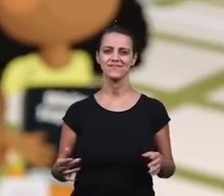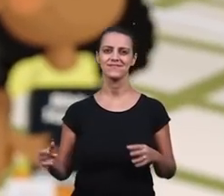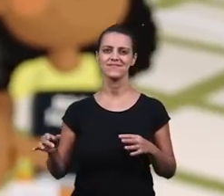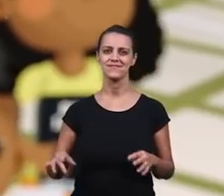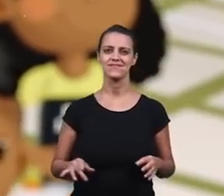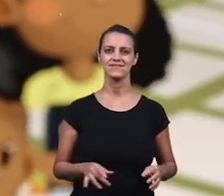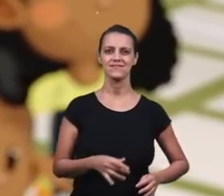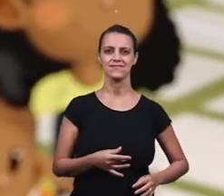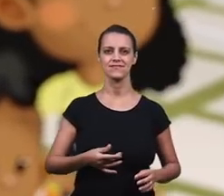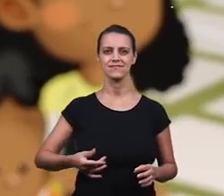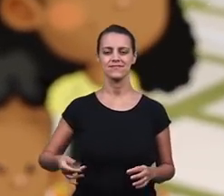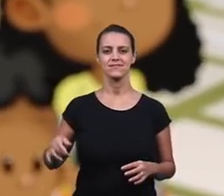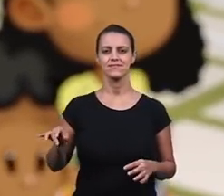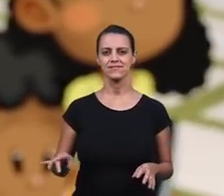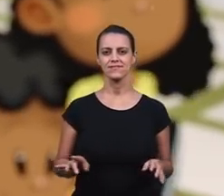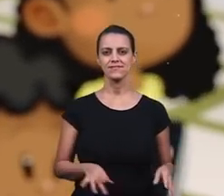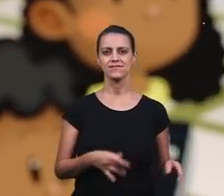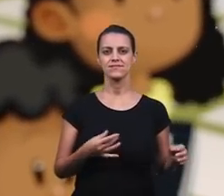Música